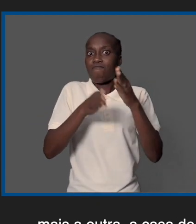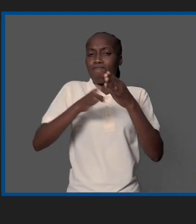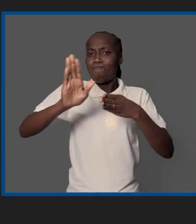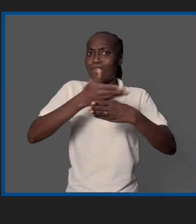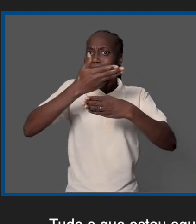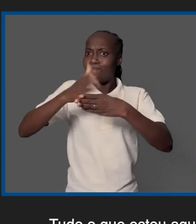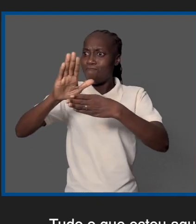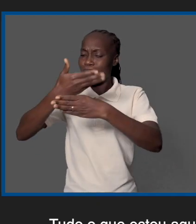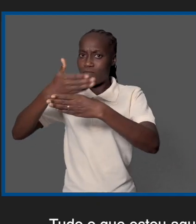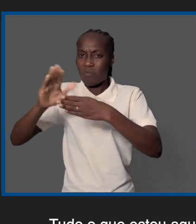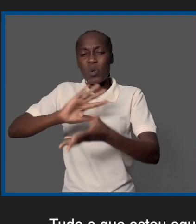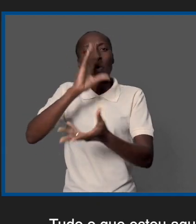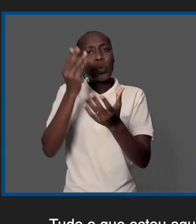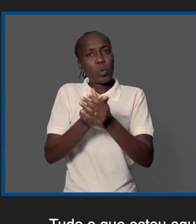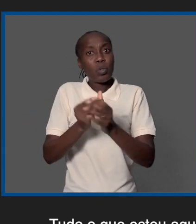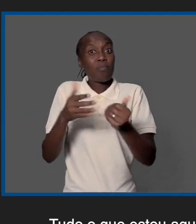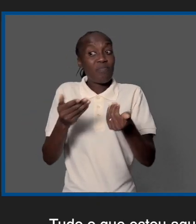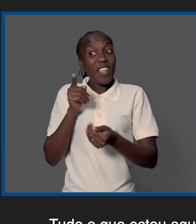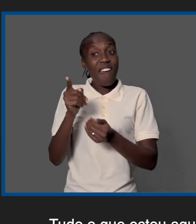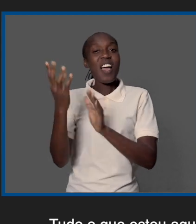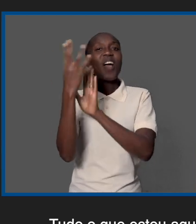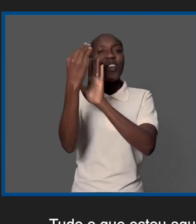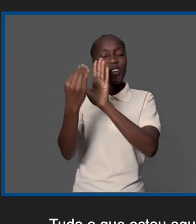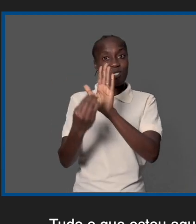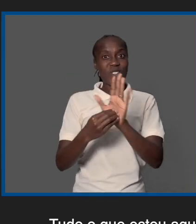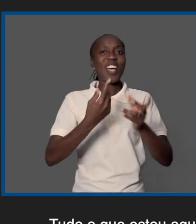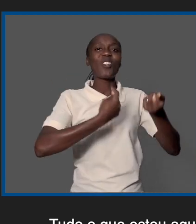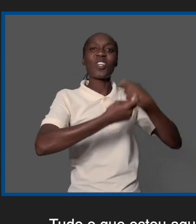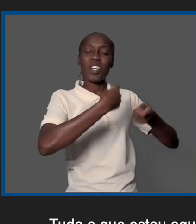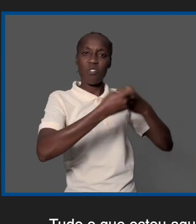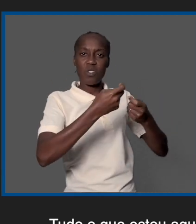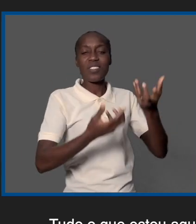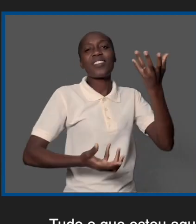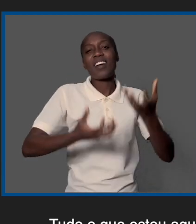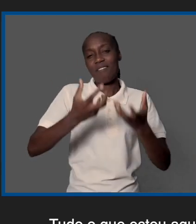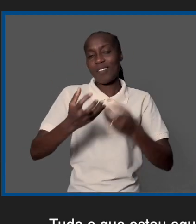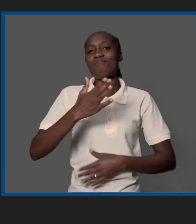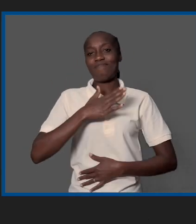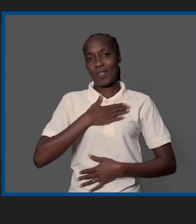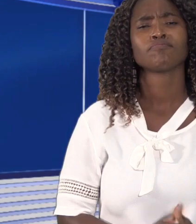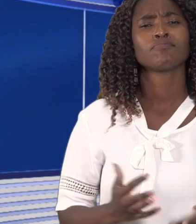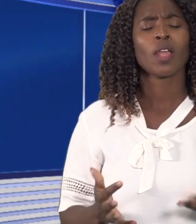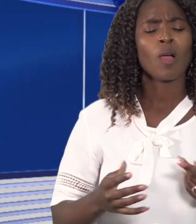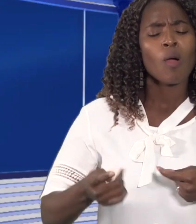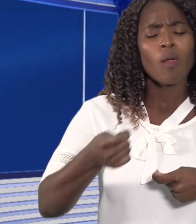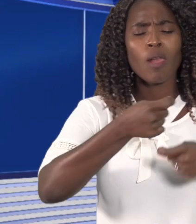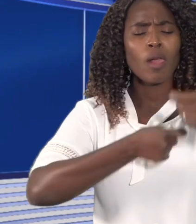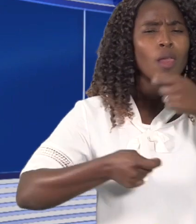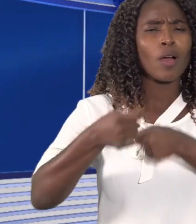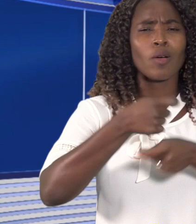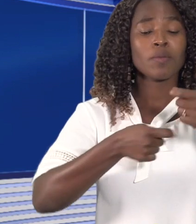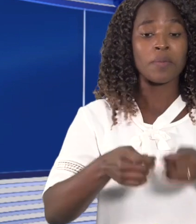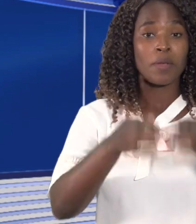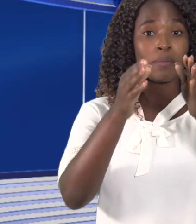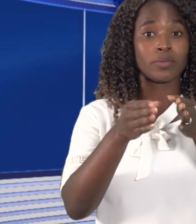banho. Isso tudo, estamos a falar, é o produto de negócio de carvão. Com o impacto